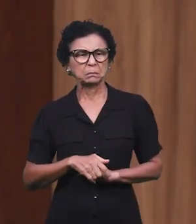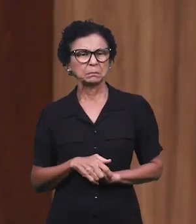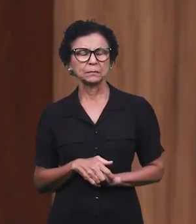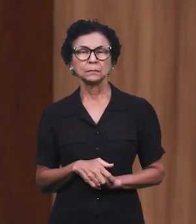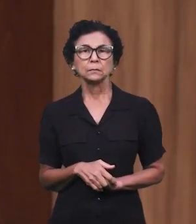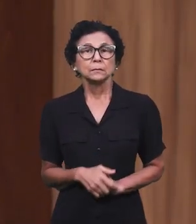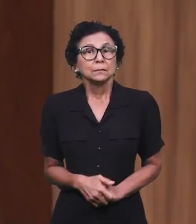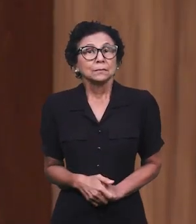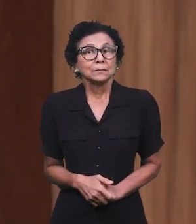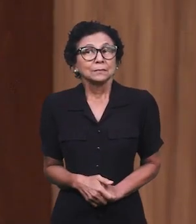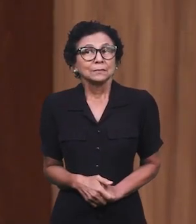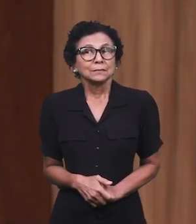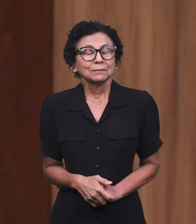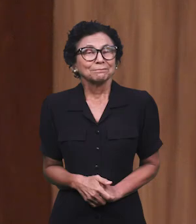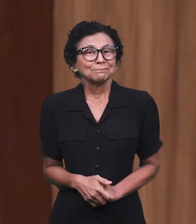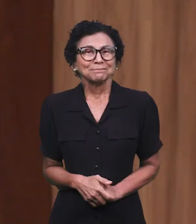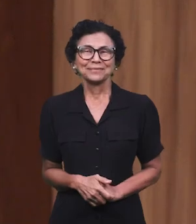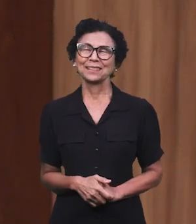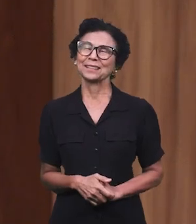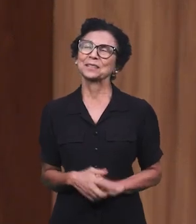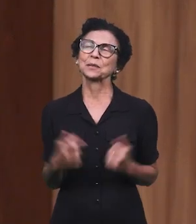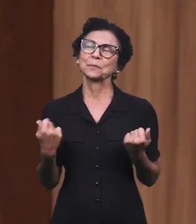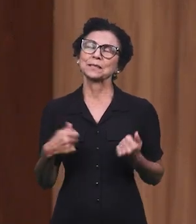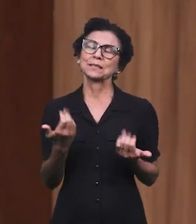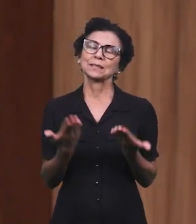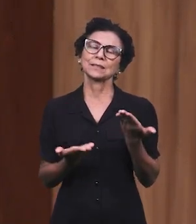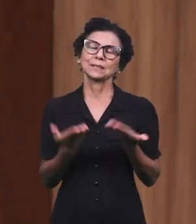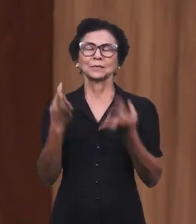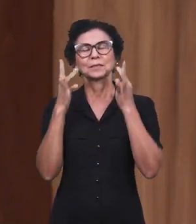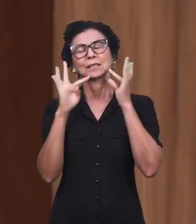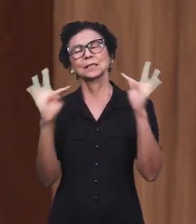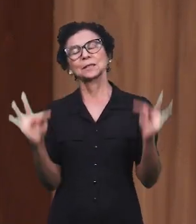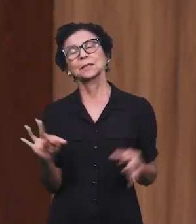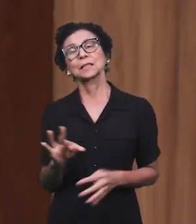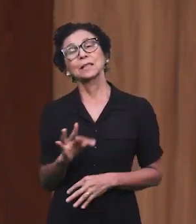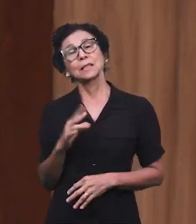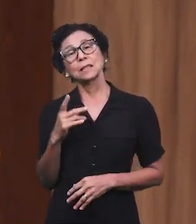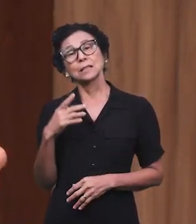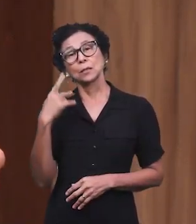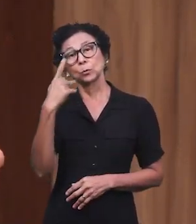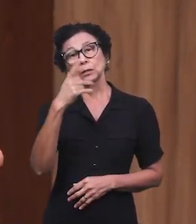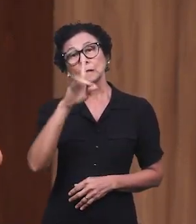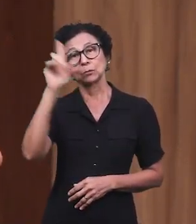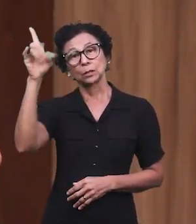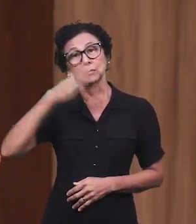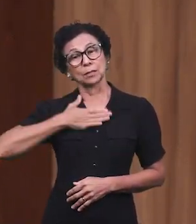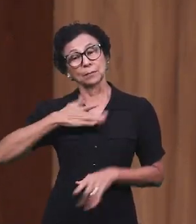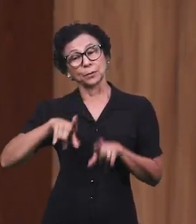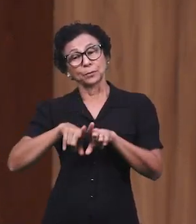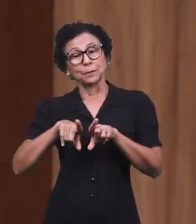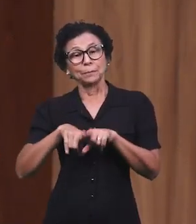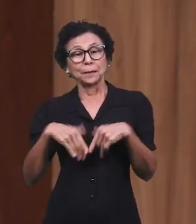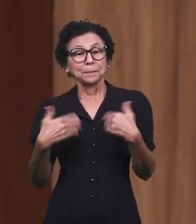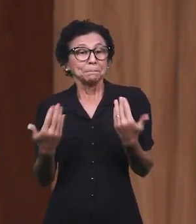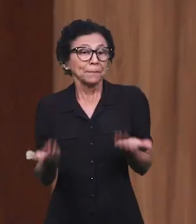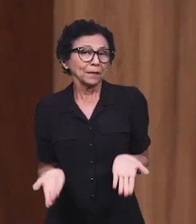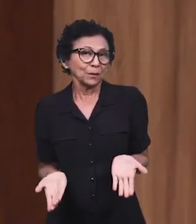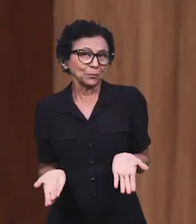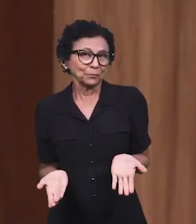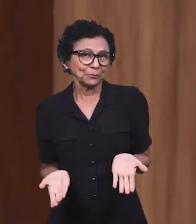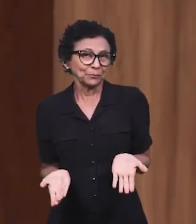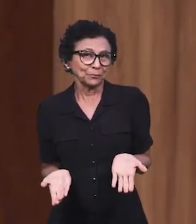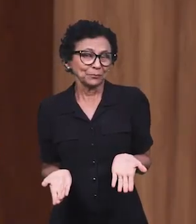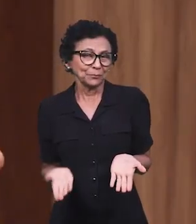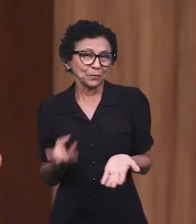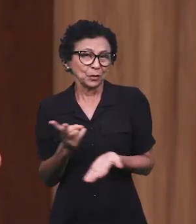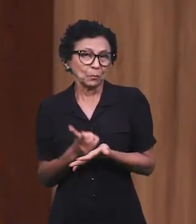ter esse equilíbrio e esse testemunho. Se o seu Deus é o meu Deus, é um motivo a mais. Então, nós temos o mesmo